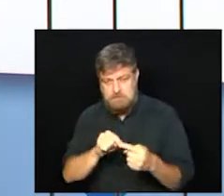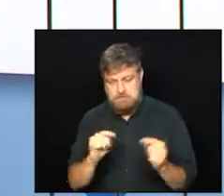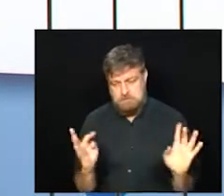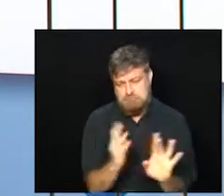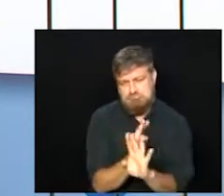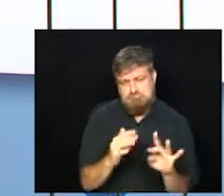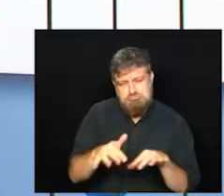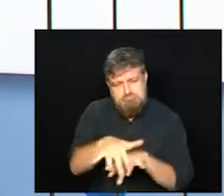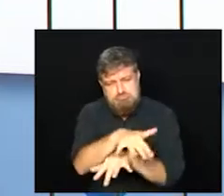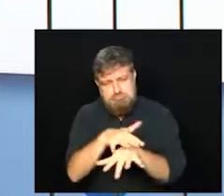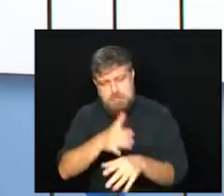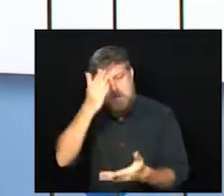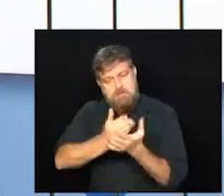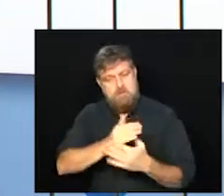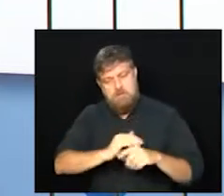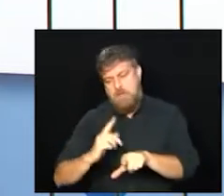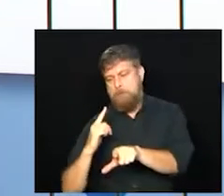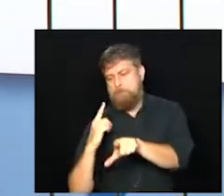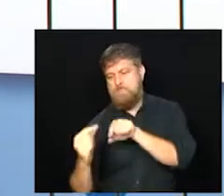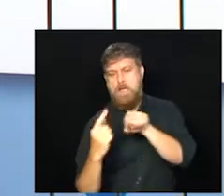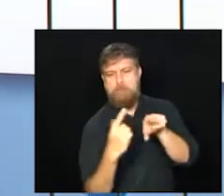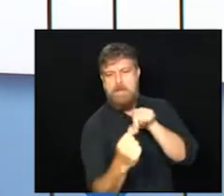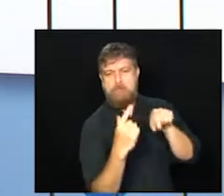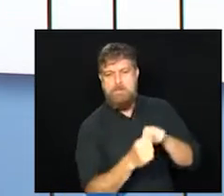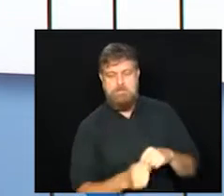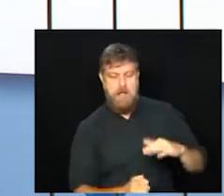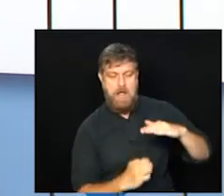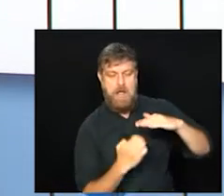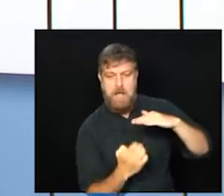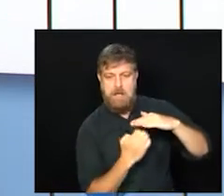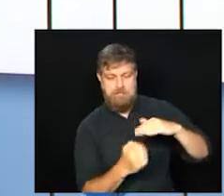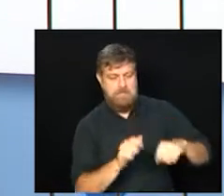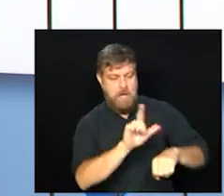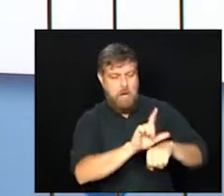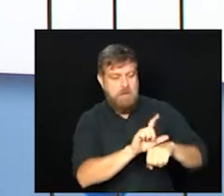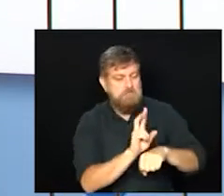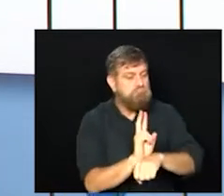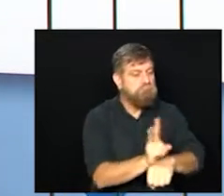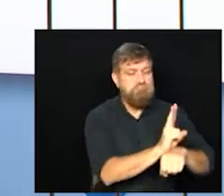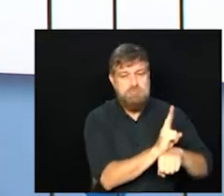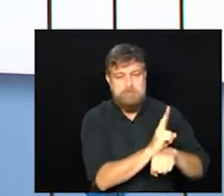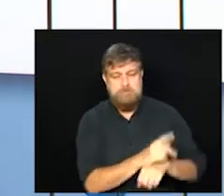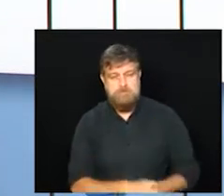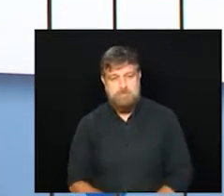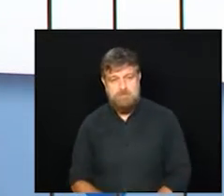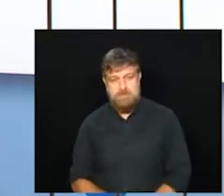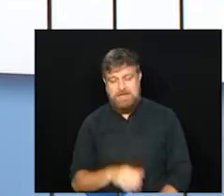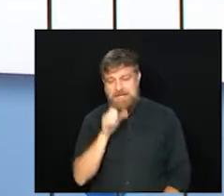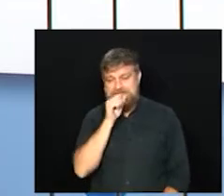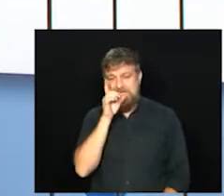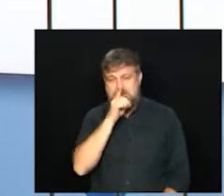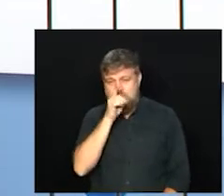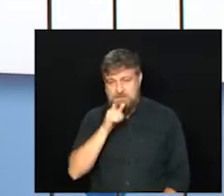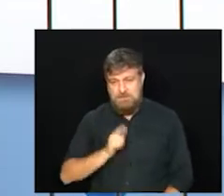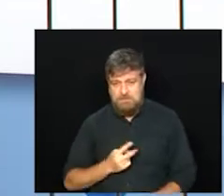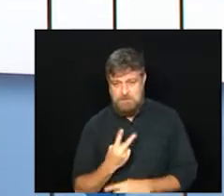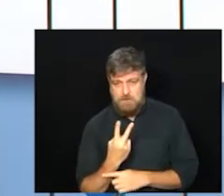a aglomeração e também fiscalizando estabelecimentos. E neste fim de semana, olha,